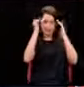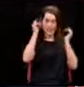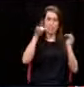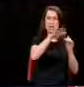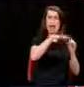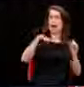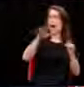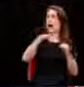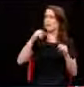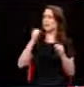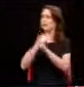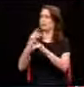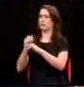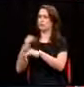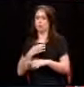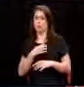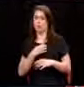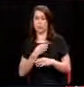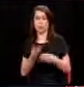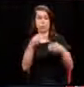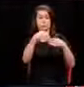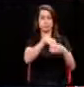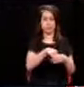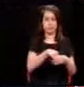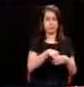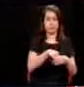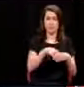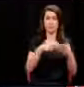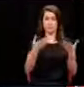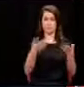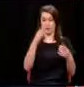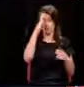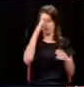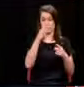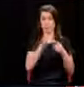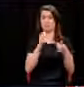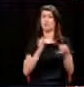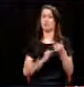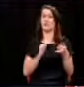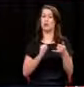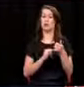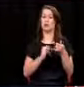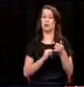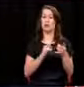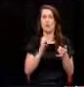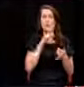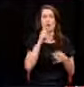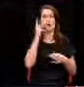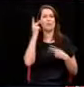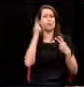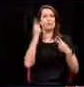para que, apesar de todas as questões que o país atravessa, os sócios possam viver o clube.